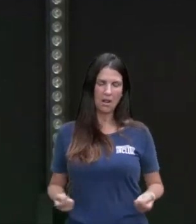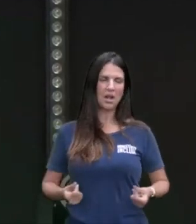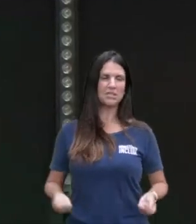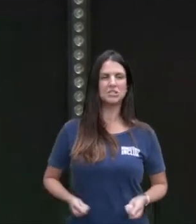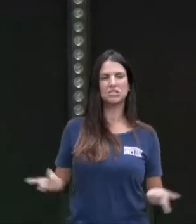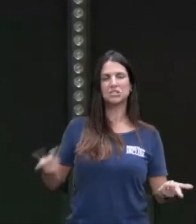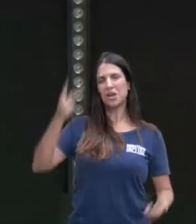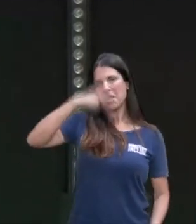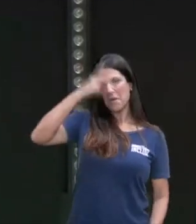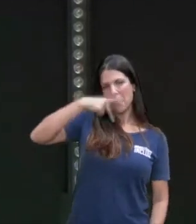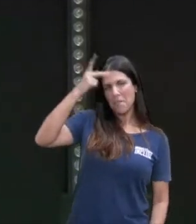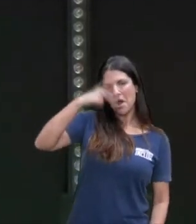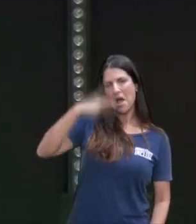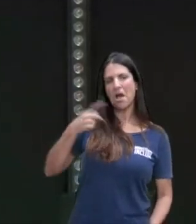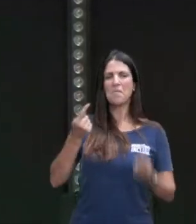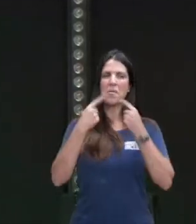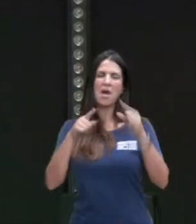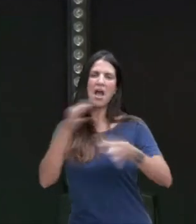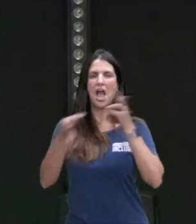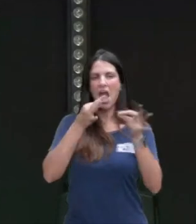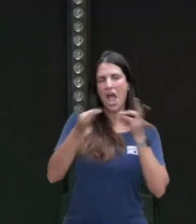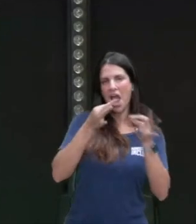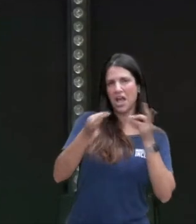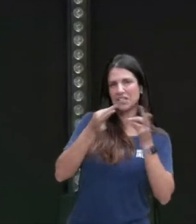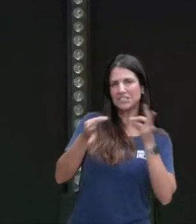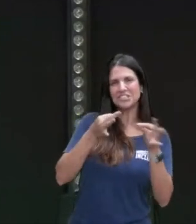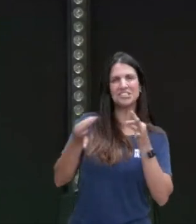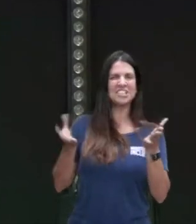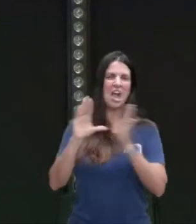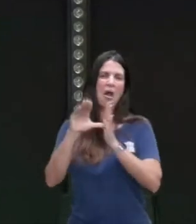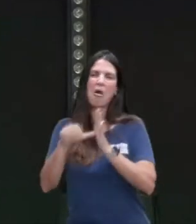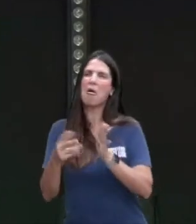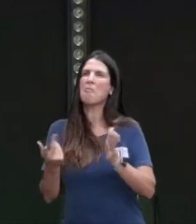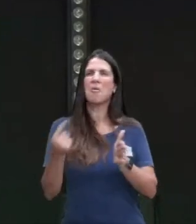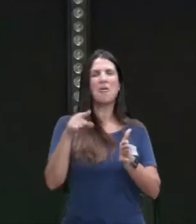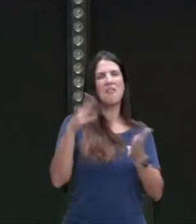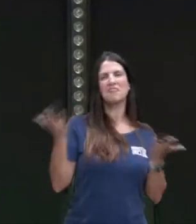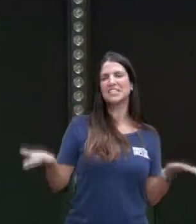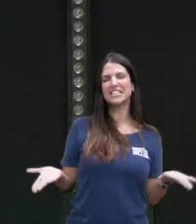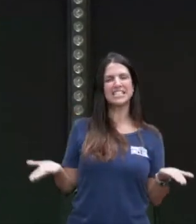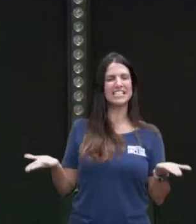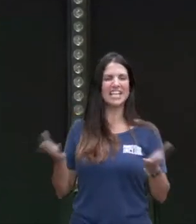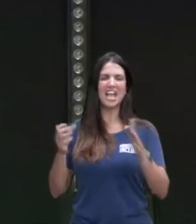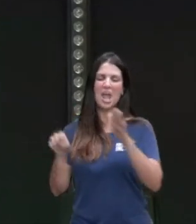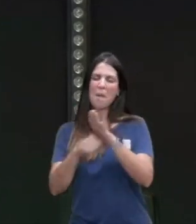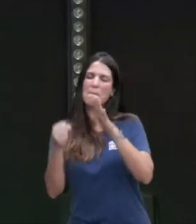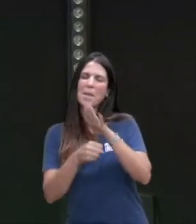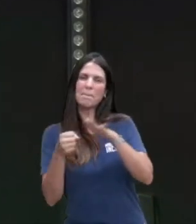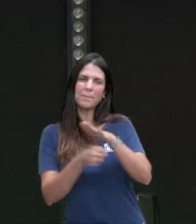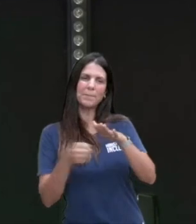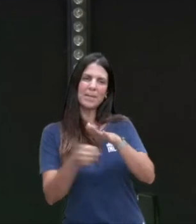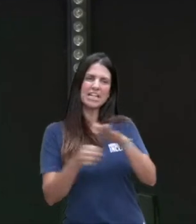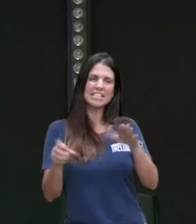foi quem fechou a porta para você queria ter muita valor foi o sócio que te passou a perna ou que você faria o junto com ele quem tem no teu